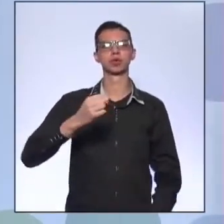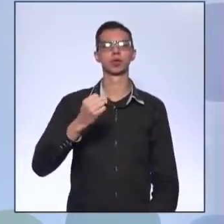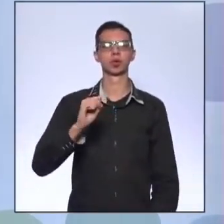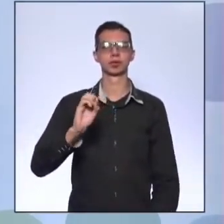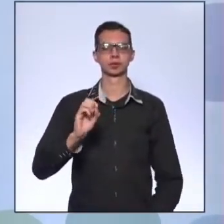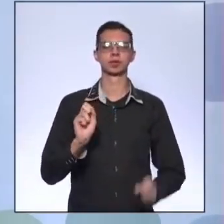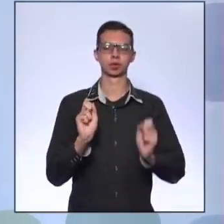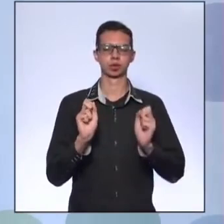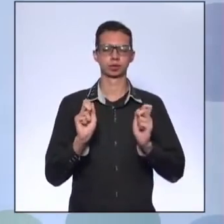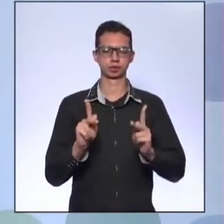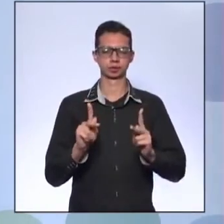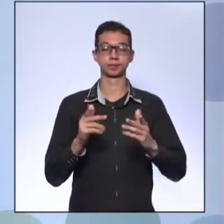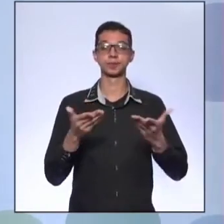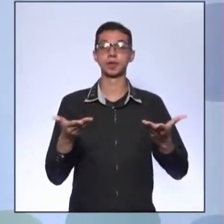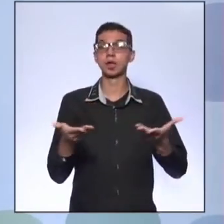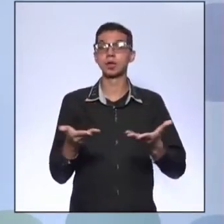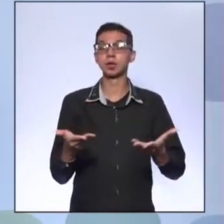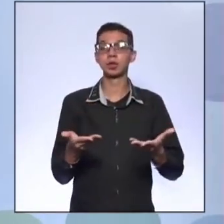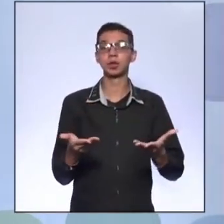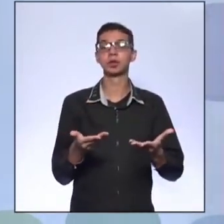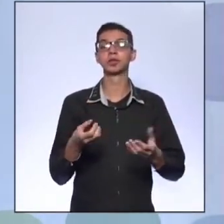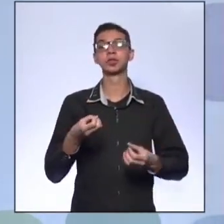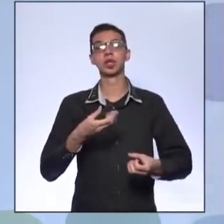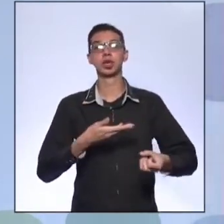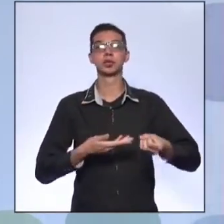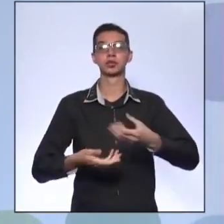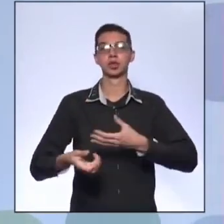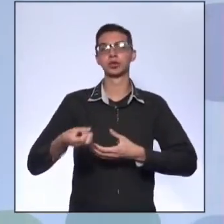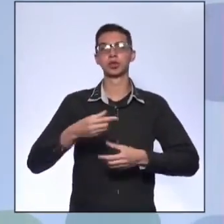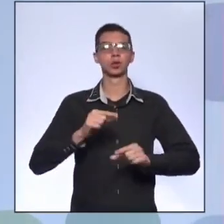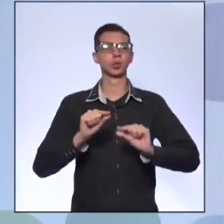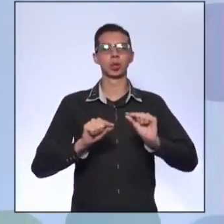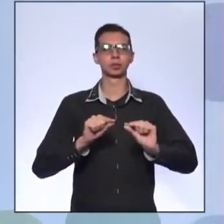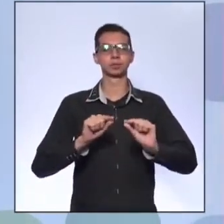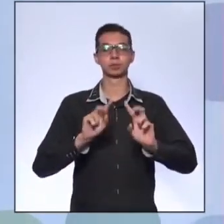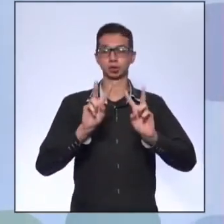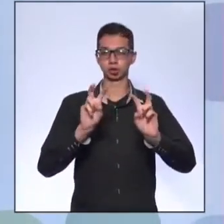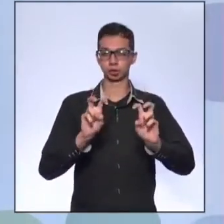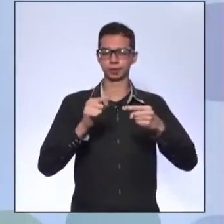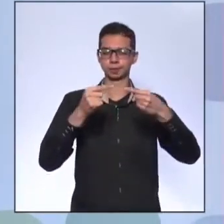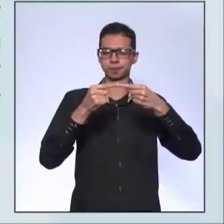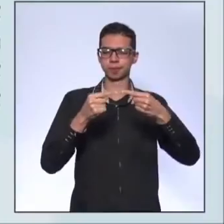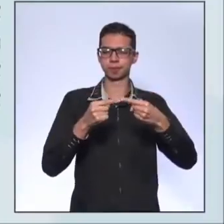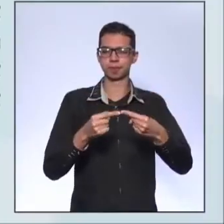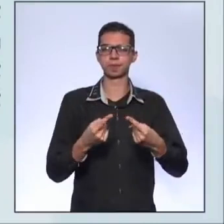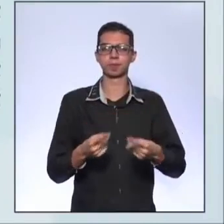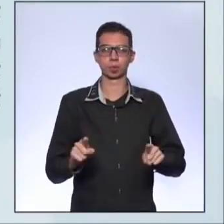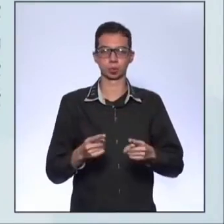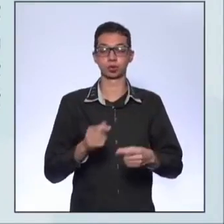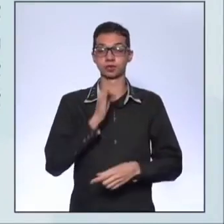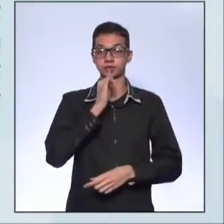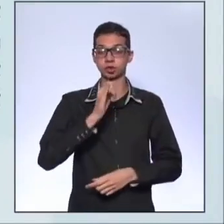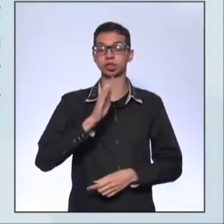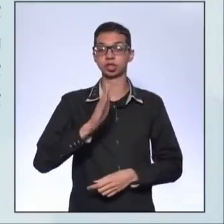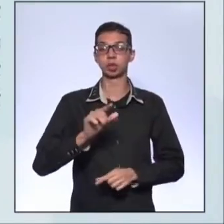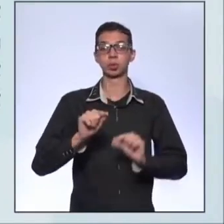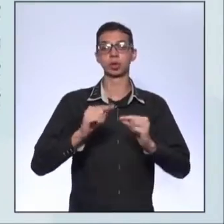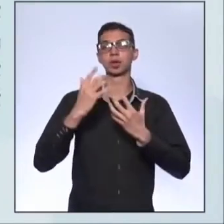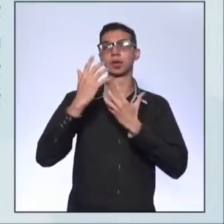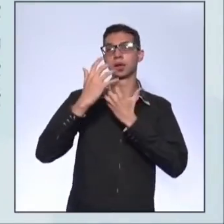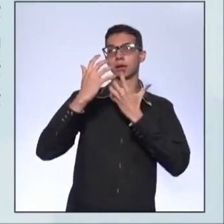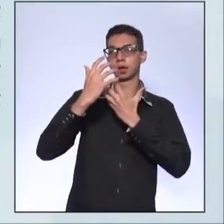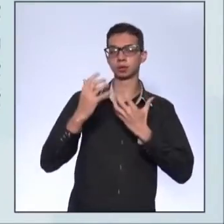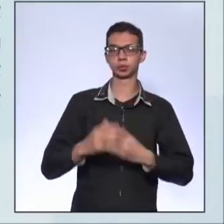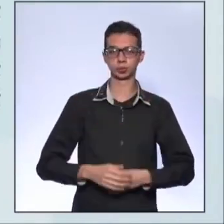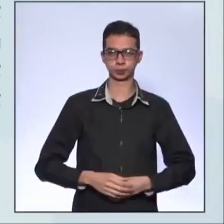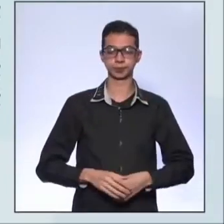ver um pouquinho, né, de novos estilos ou novas vertentes dentro da música. Como exemplos aqui a gente citou o canto coral,